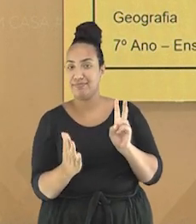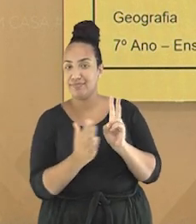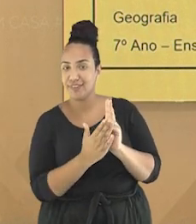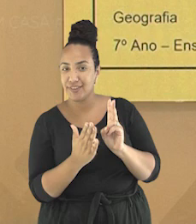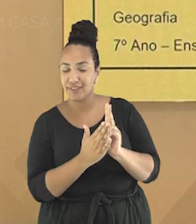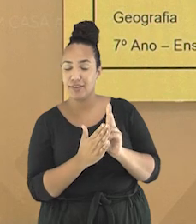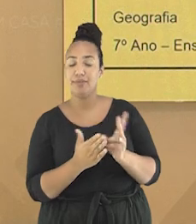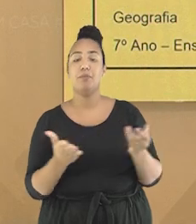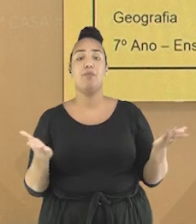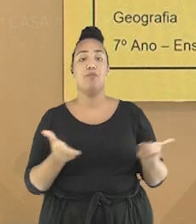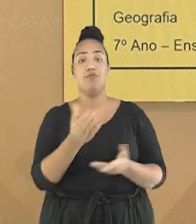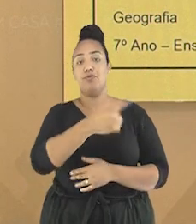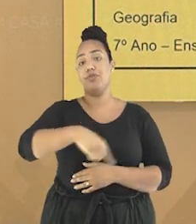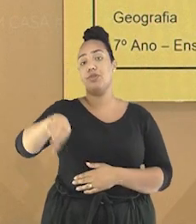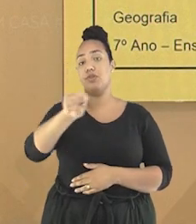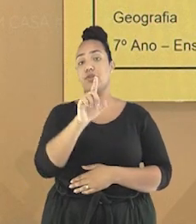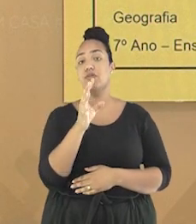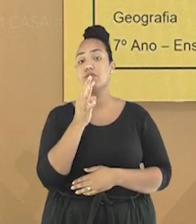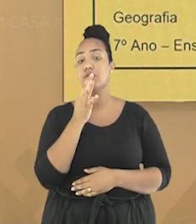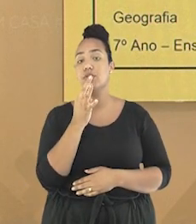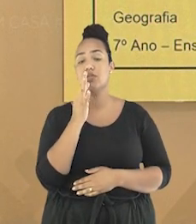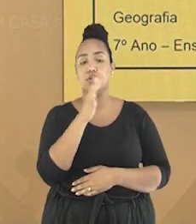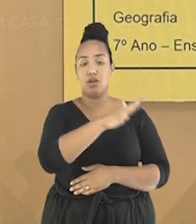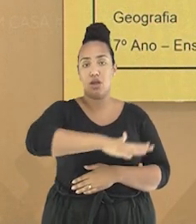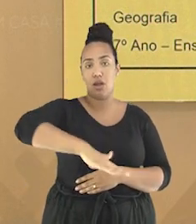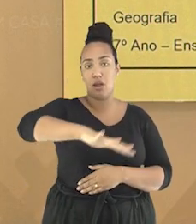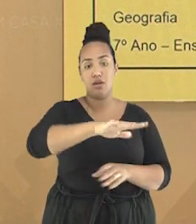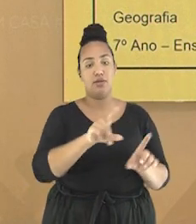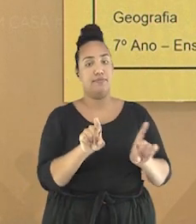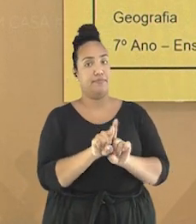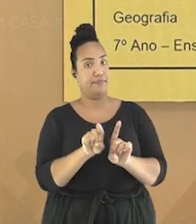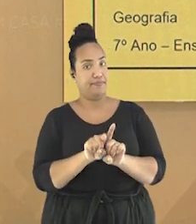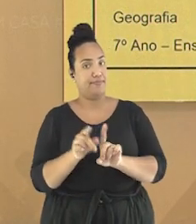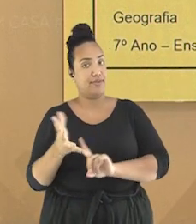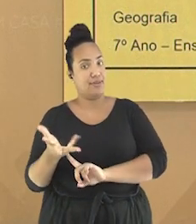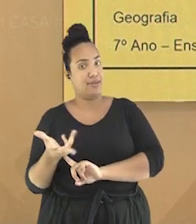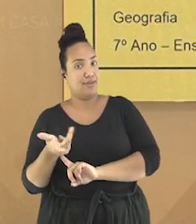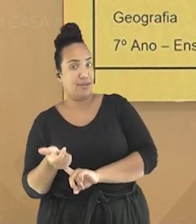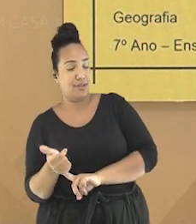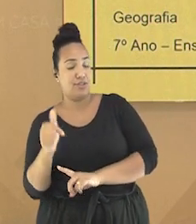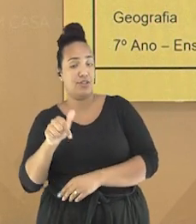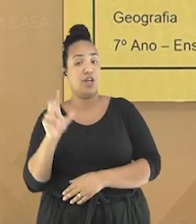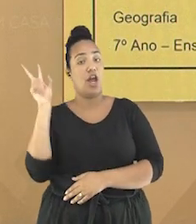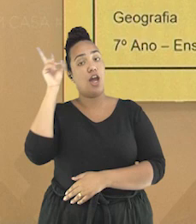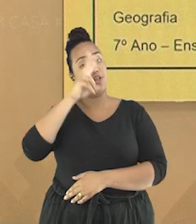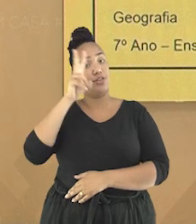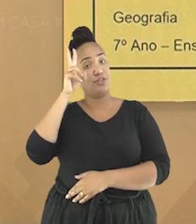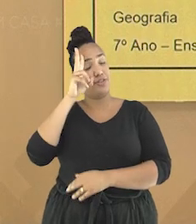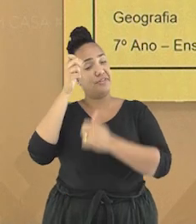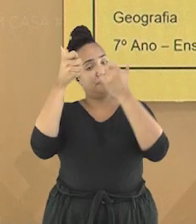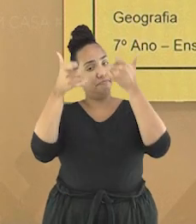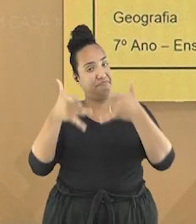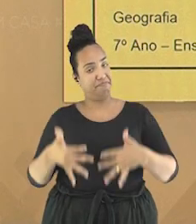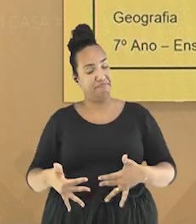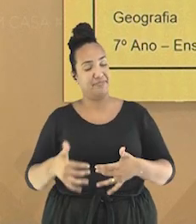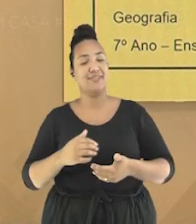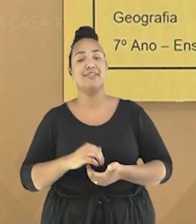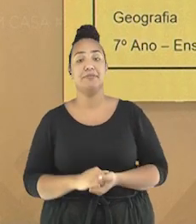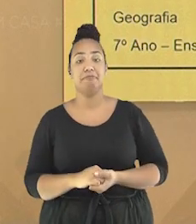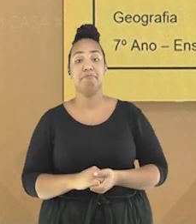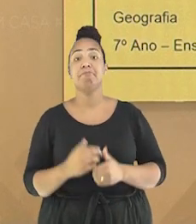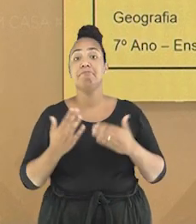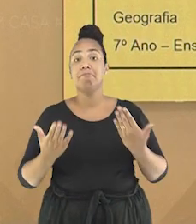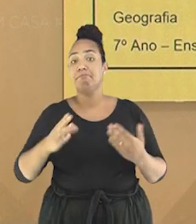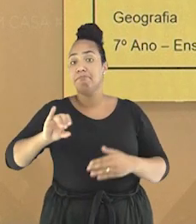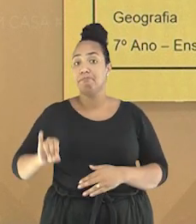conhecer mais sobre seus territórios e suas artes, que também contam as histórias de seus ancestrais. E já aproveita